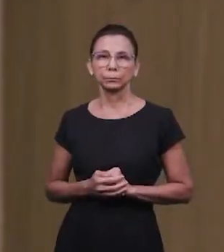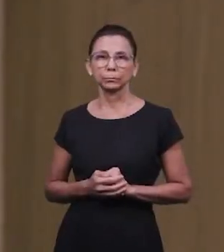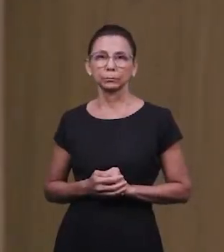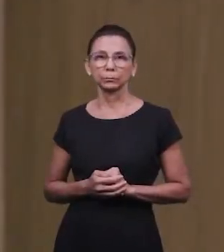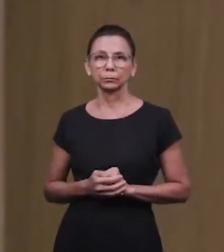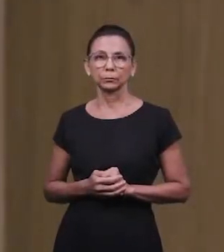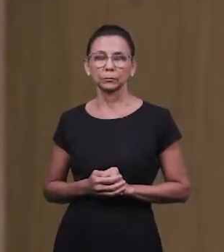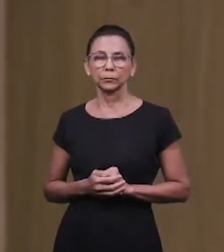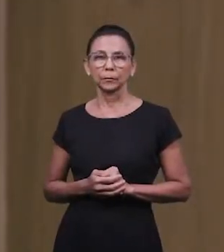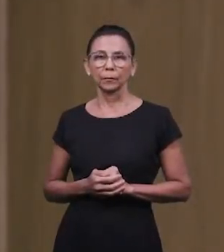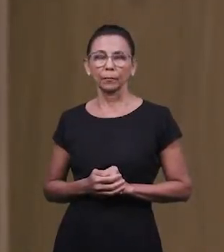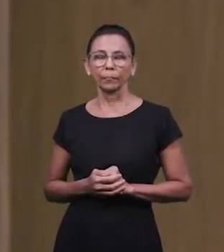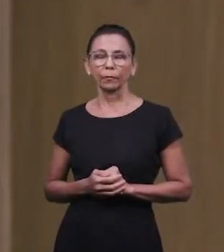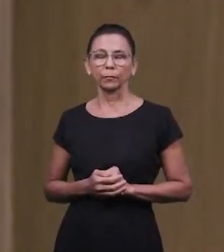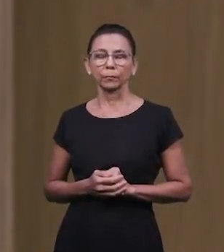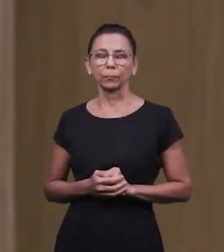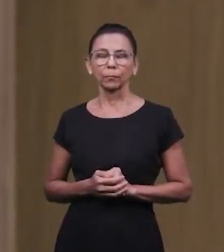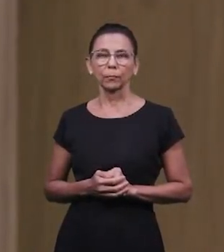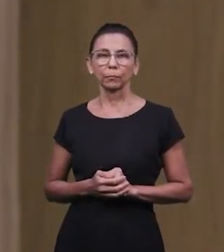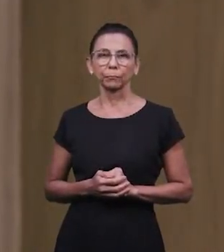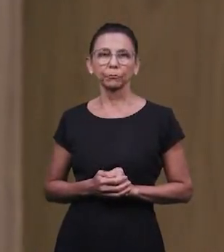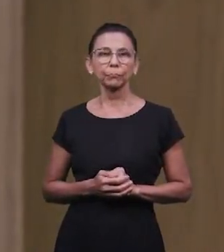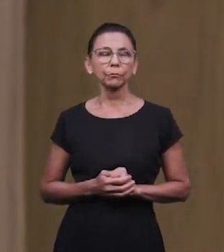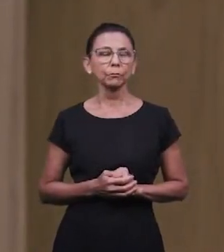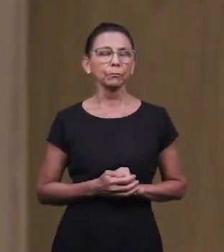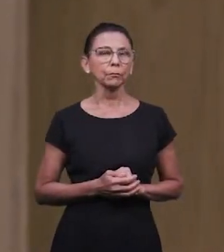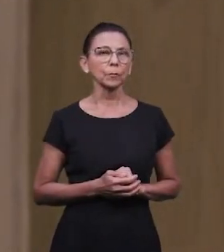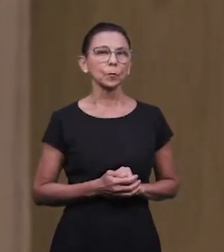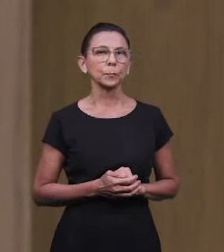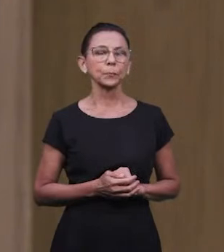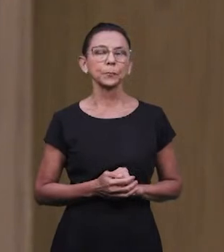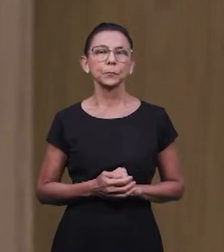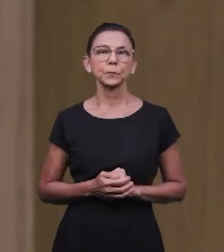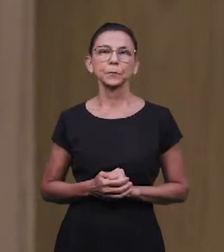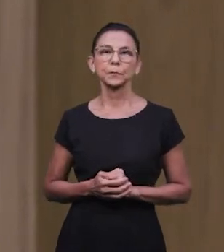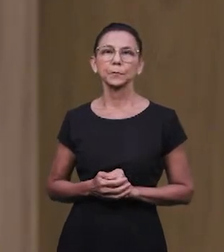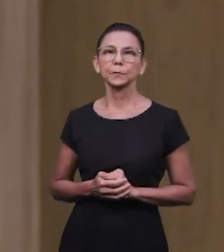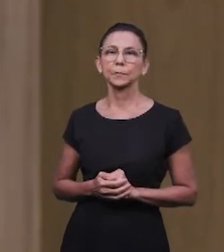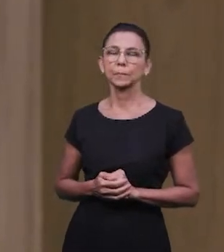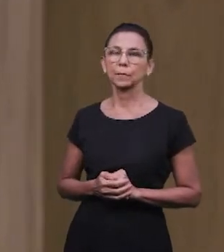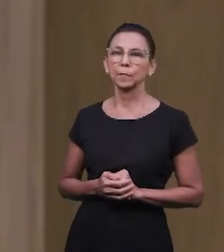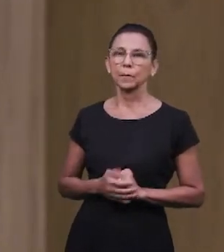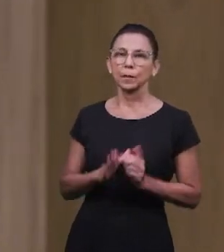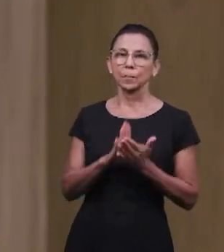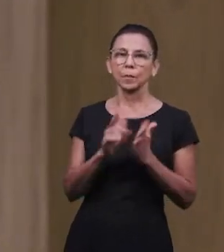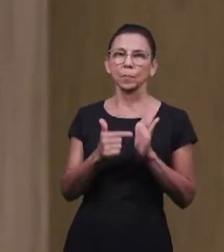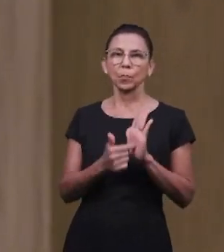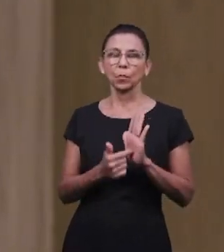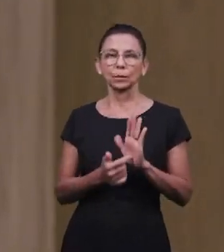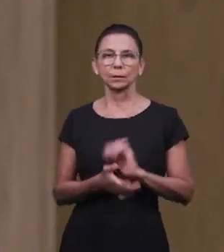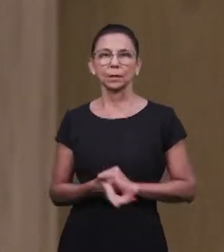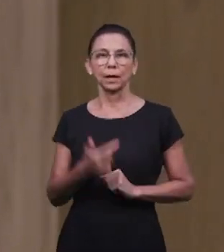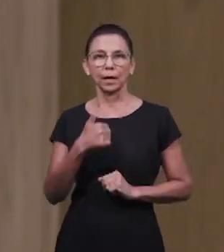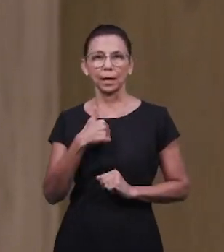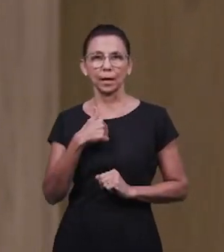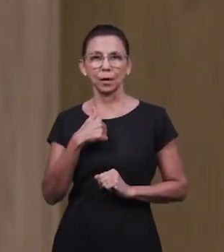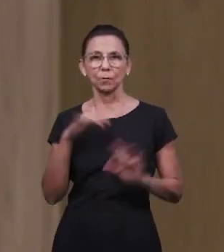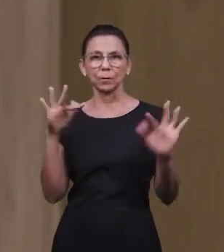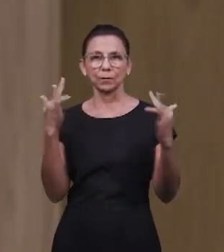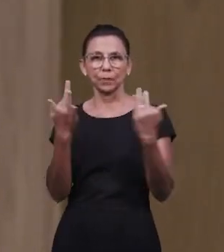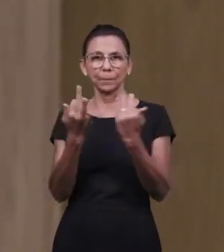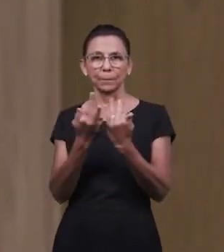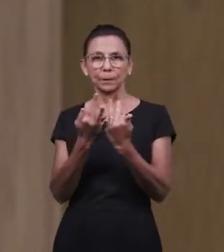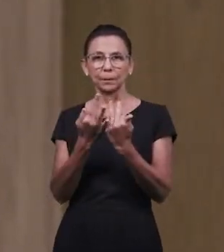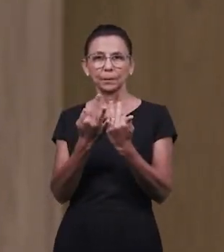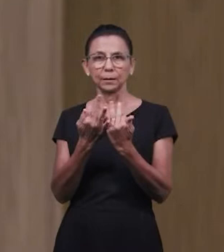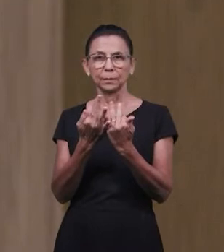usar agora o tema desse programa. Eu e minha casa serviremos ao Senhor, Josué, né? Isso aí. Agora,